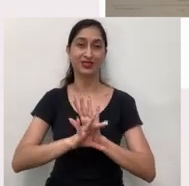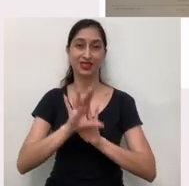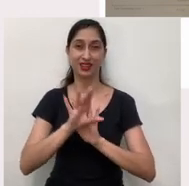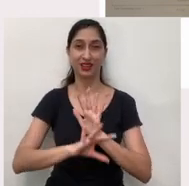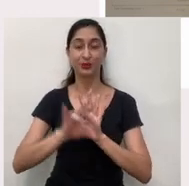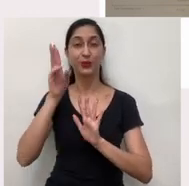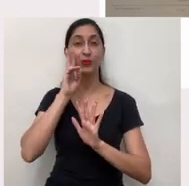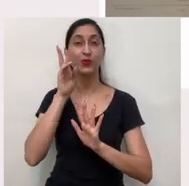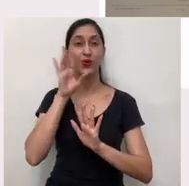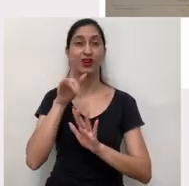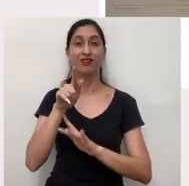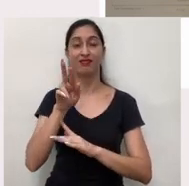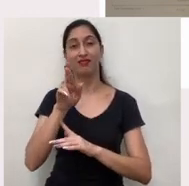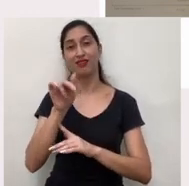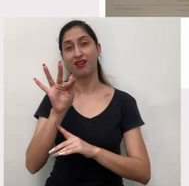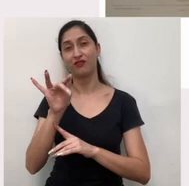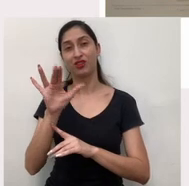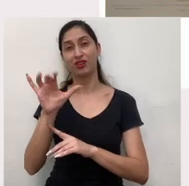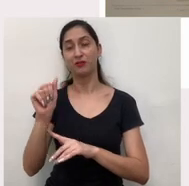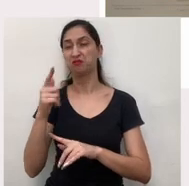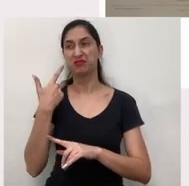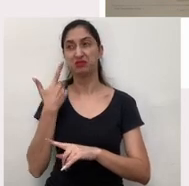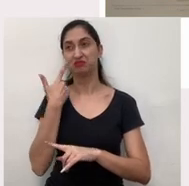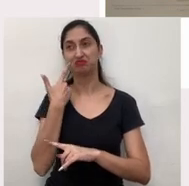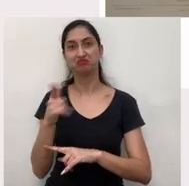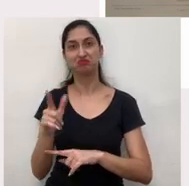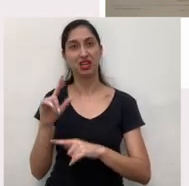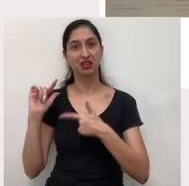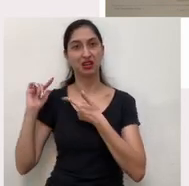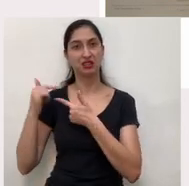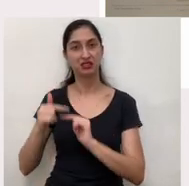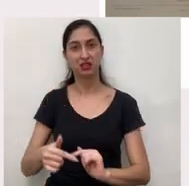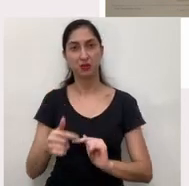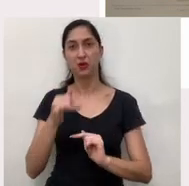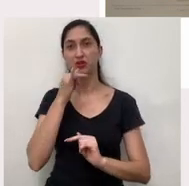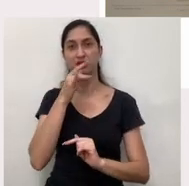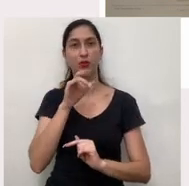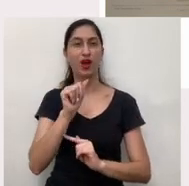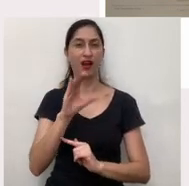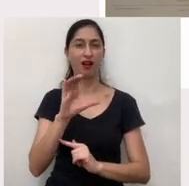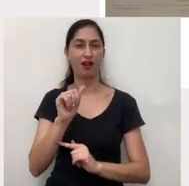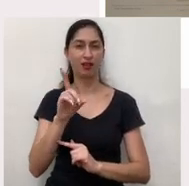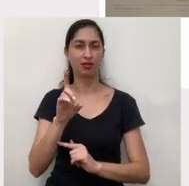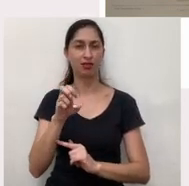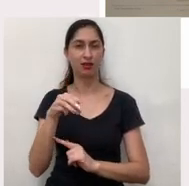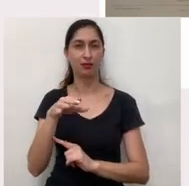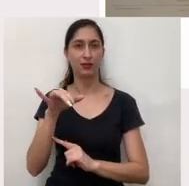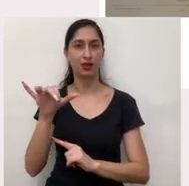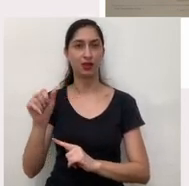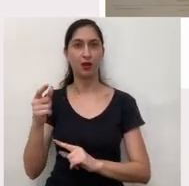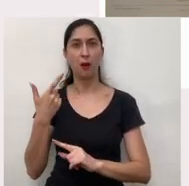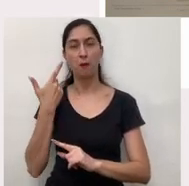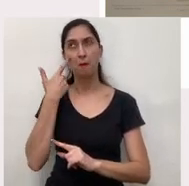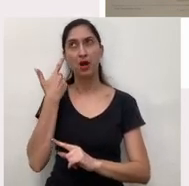nessa tradição, né? Vamos dizer assim, acadêmica, né? De pensar